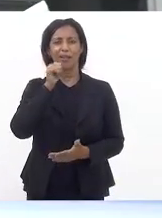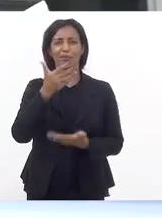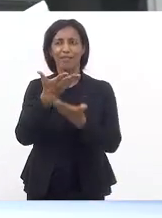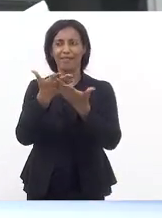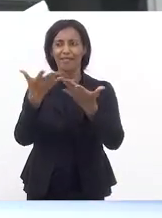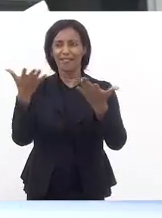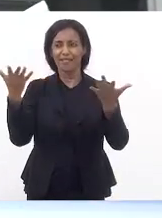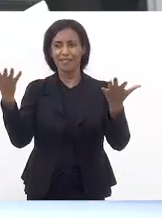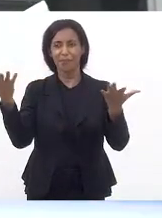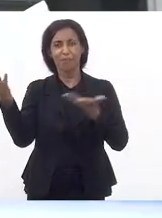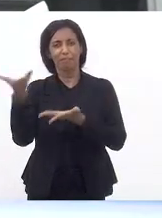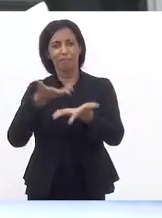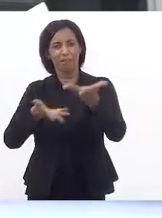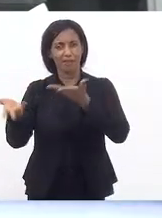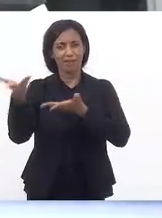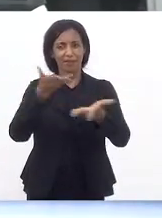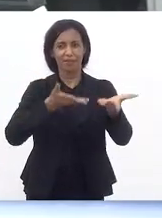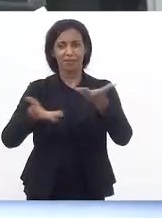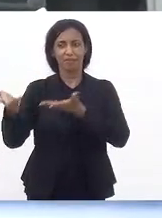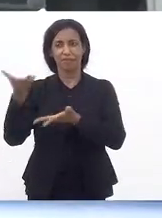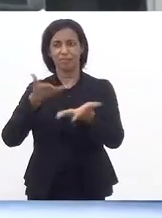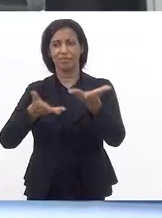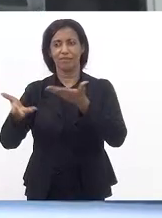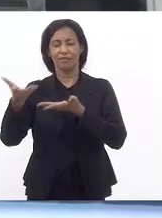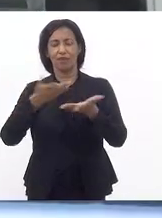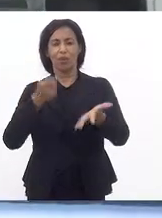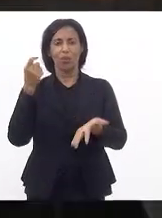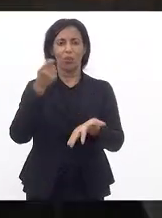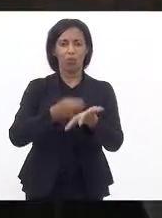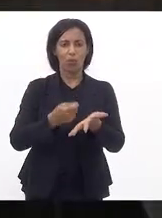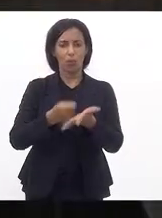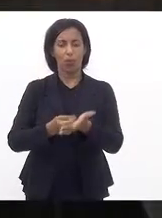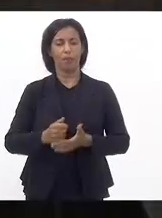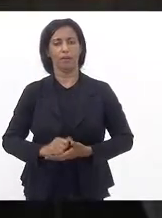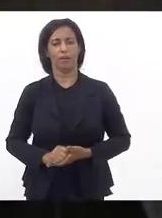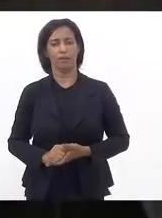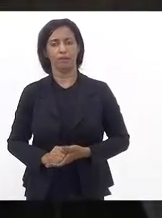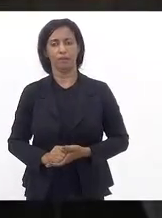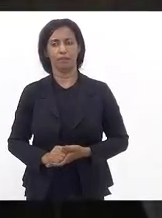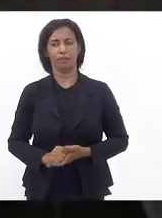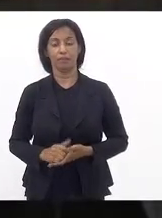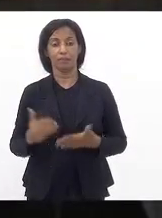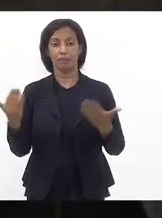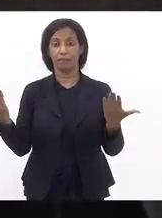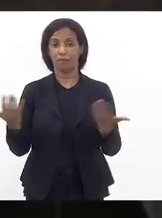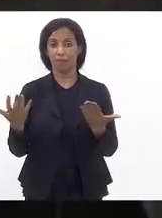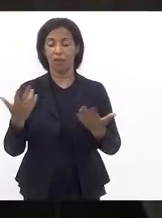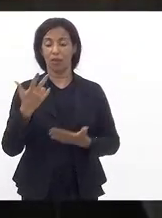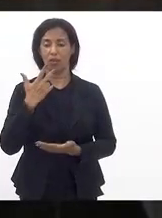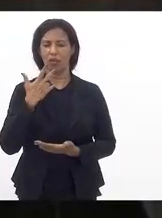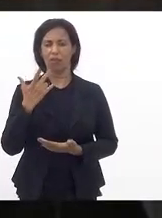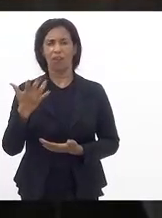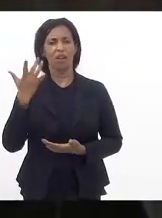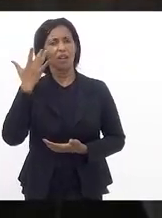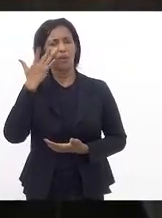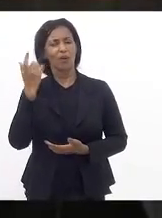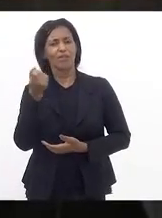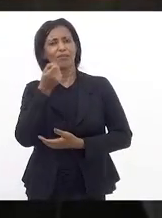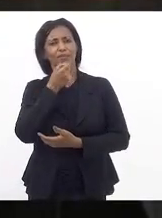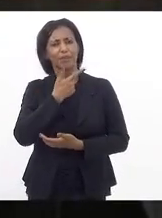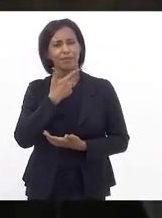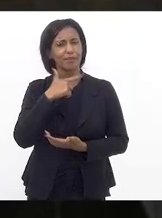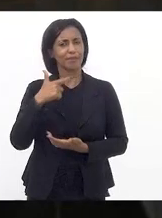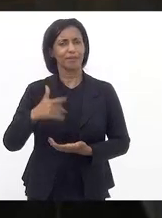mulheradas participativas cobrando e reivindicando agora o que eu queria falar que eu acho muito